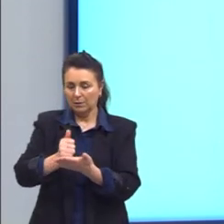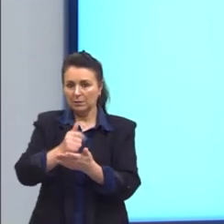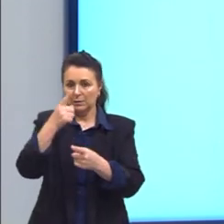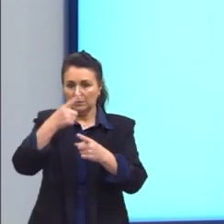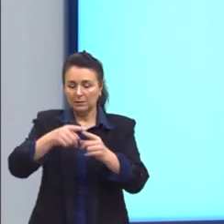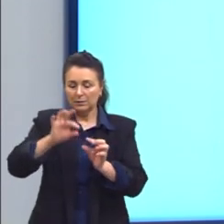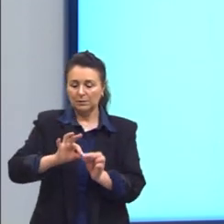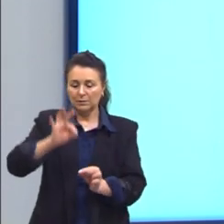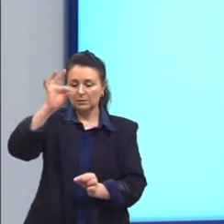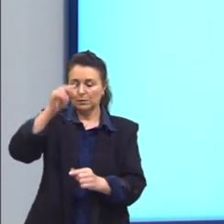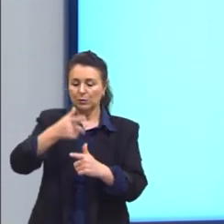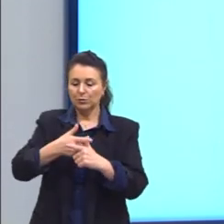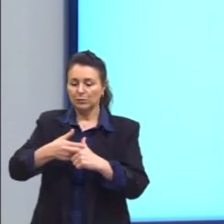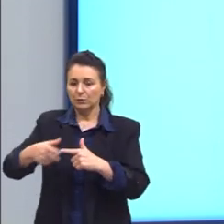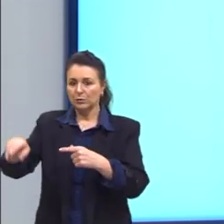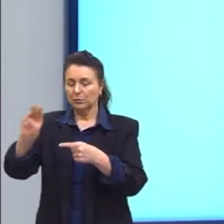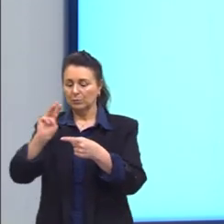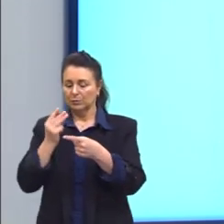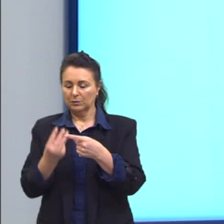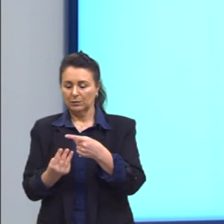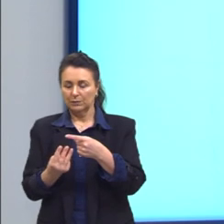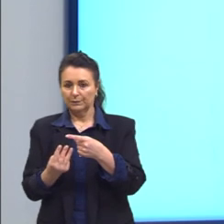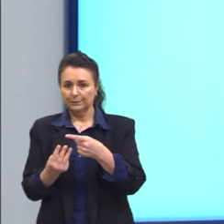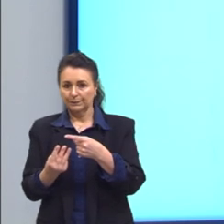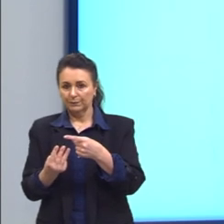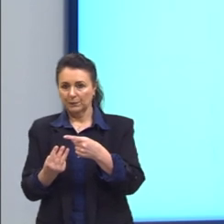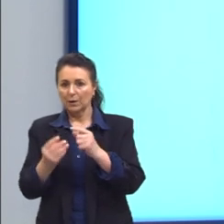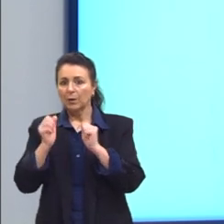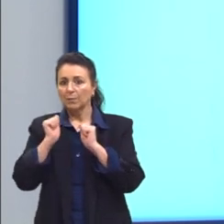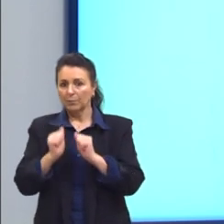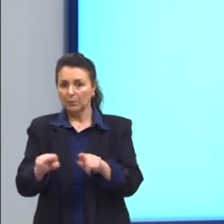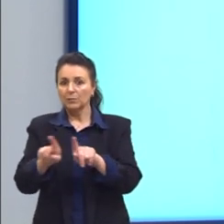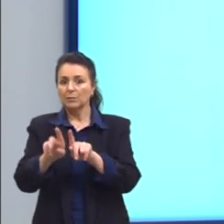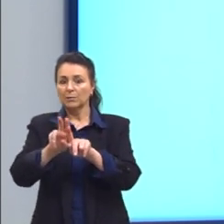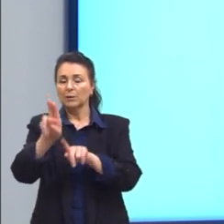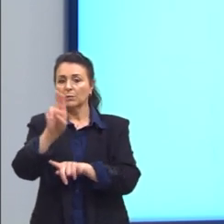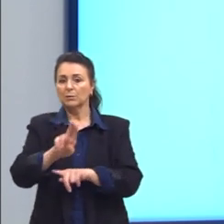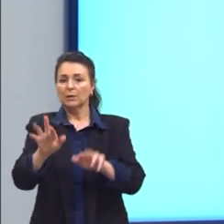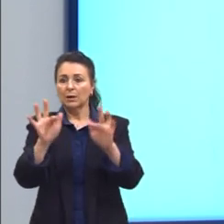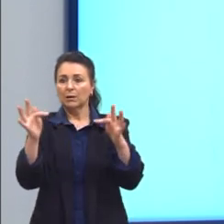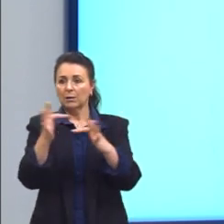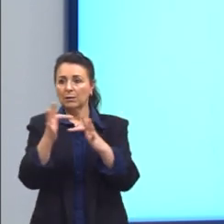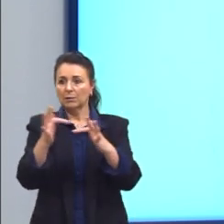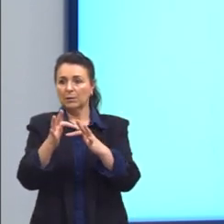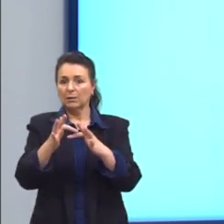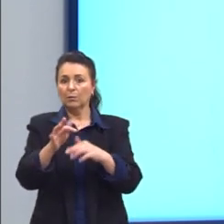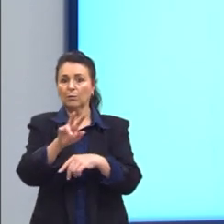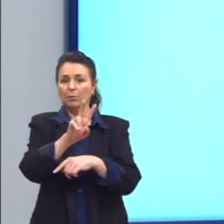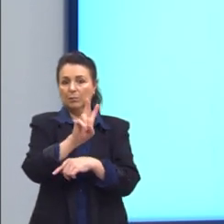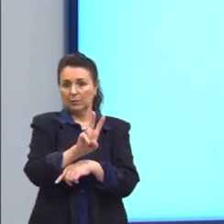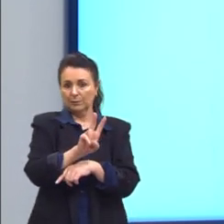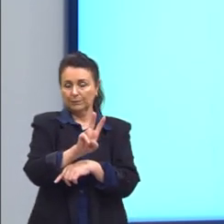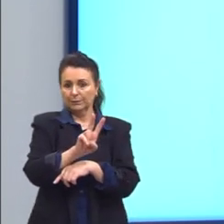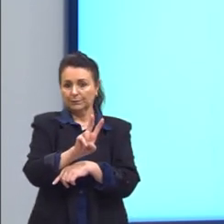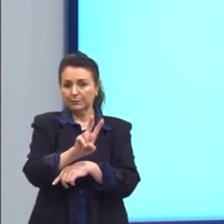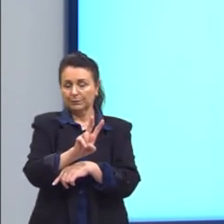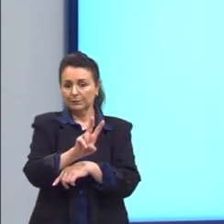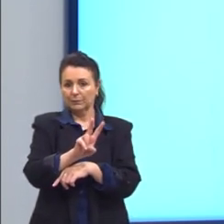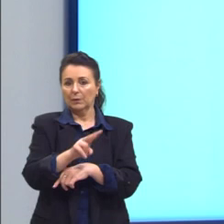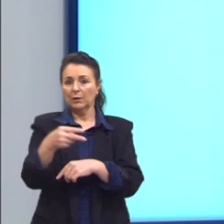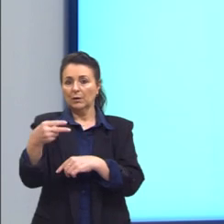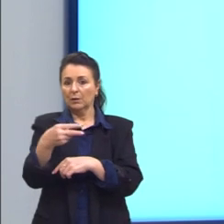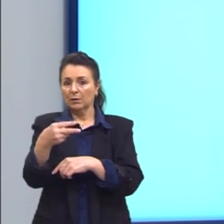pirâmide / 3 pode ser dado então pela fórmula o ver do volume é igual